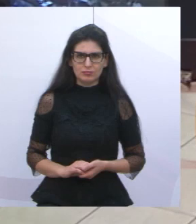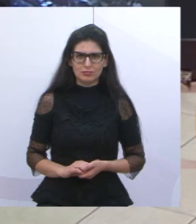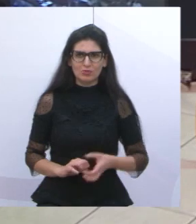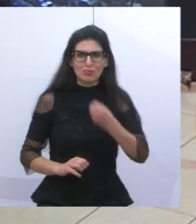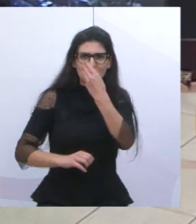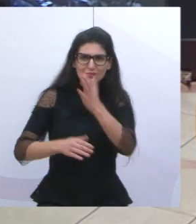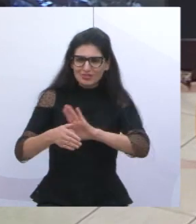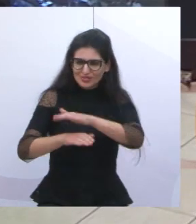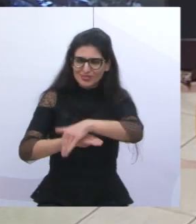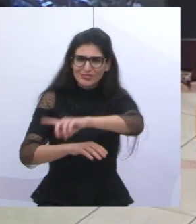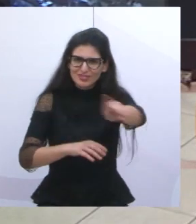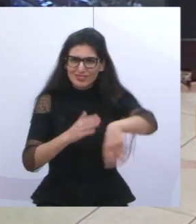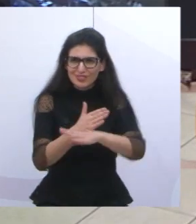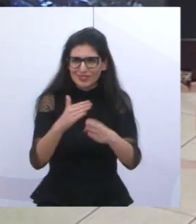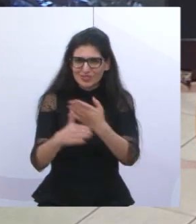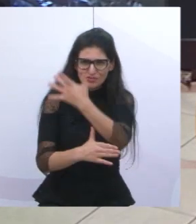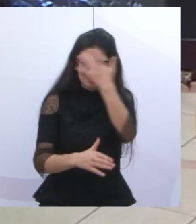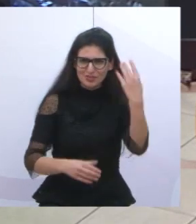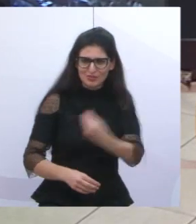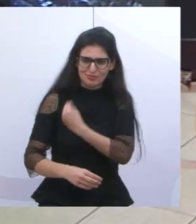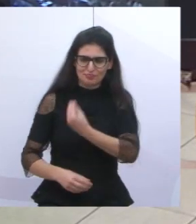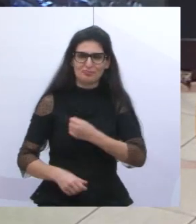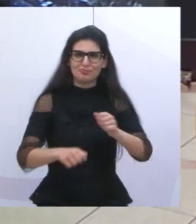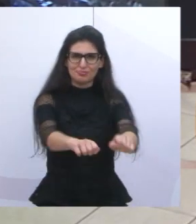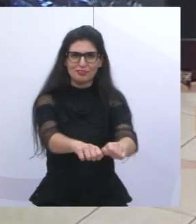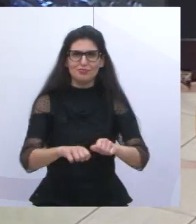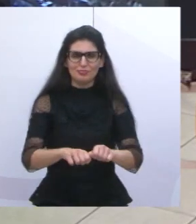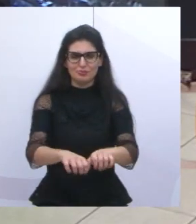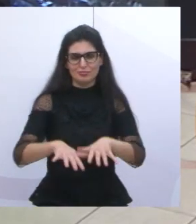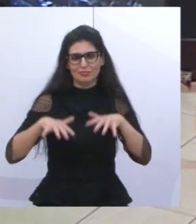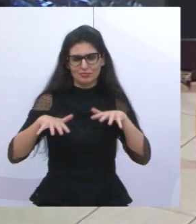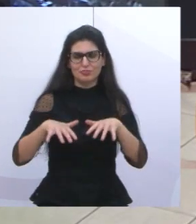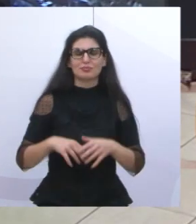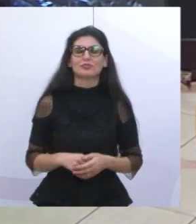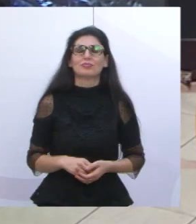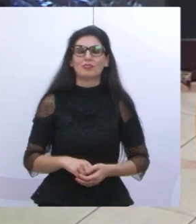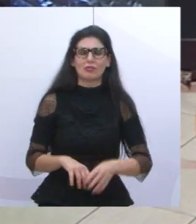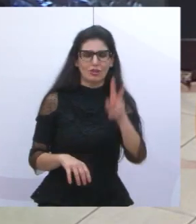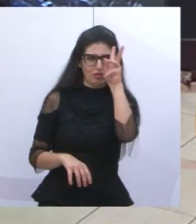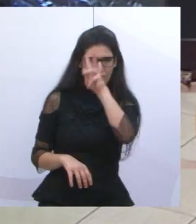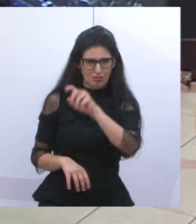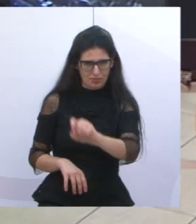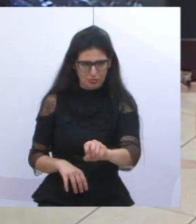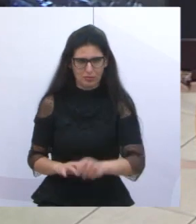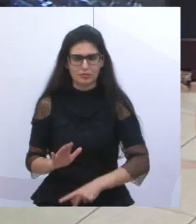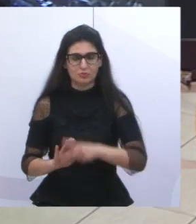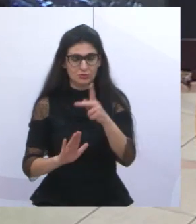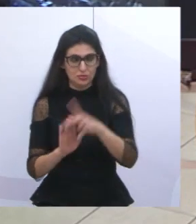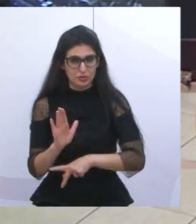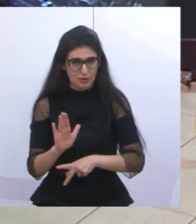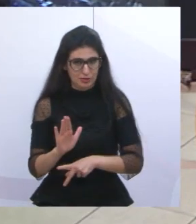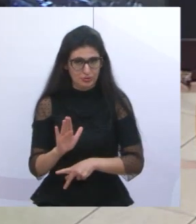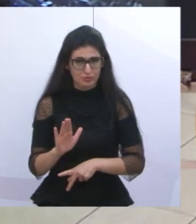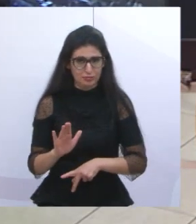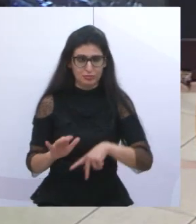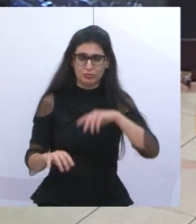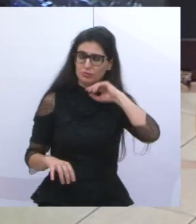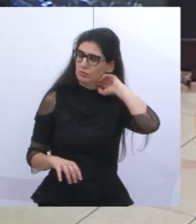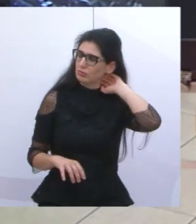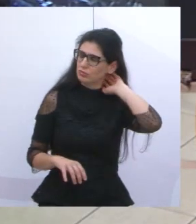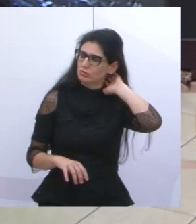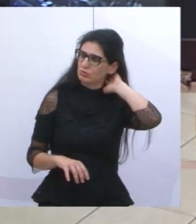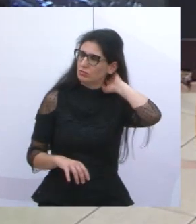Boa noite a todos, pessoal que está aqui na galeria. Eu quero recordar aqui esse projeto,